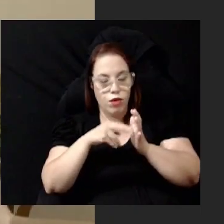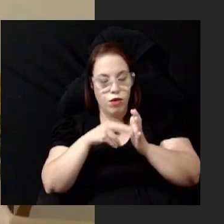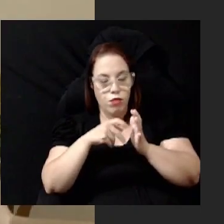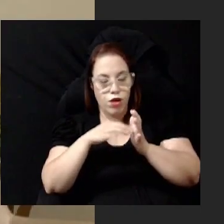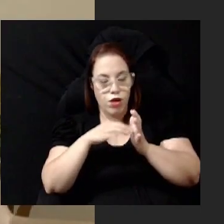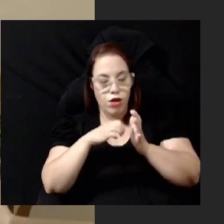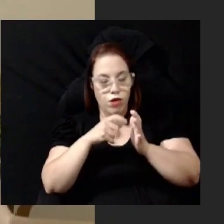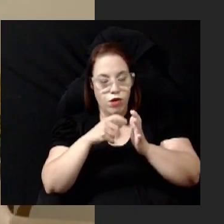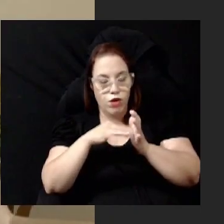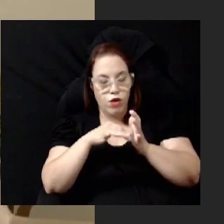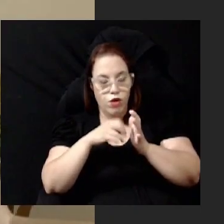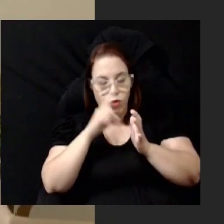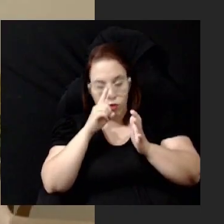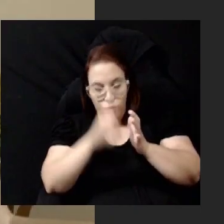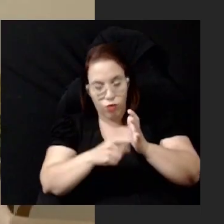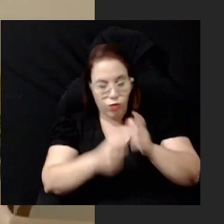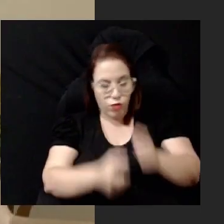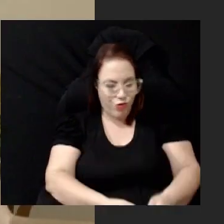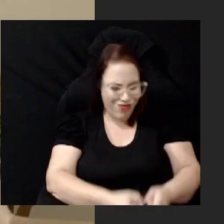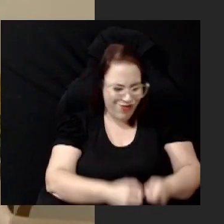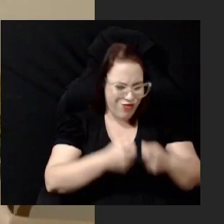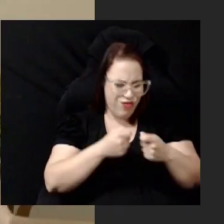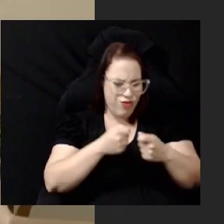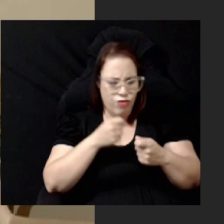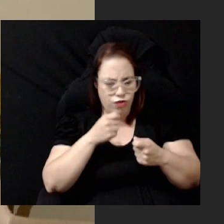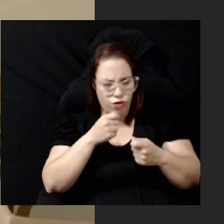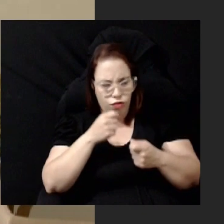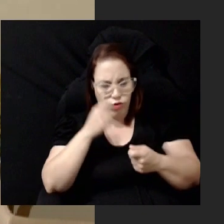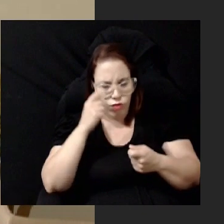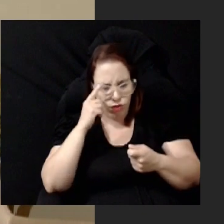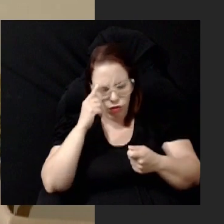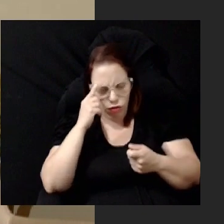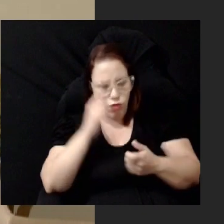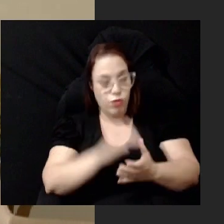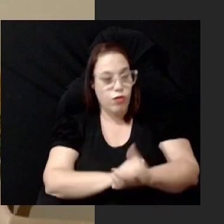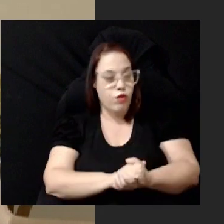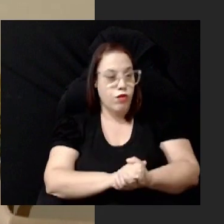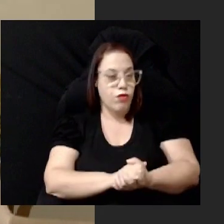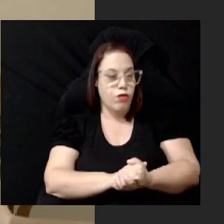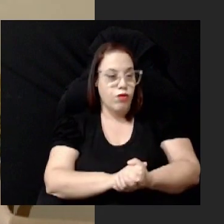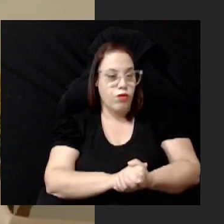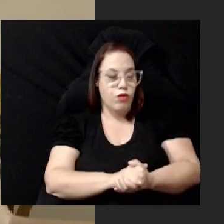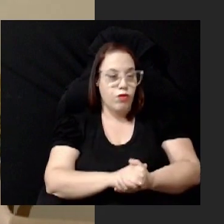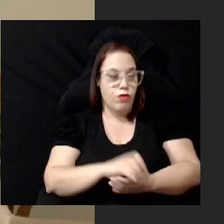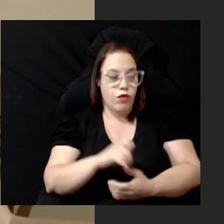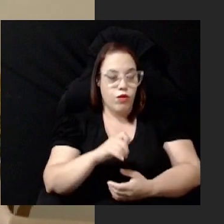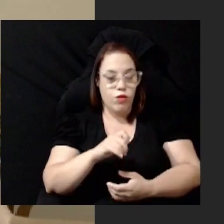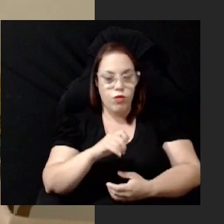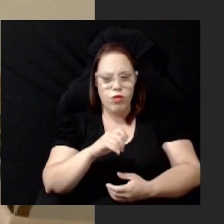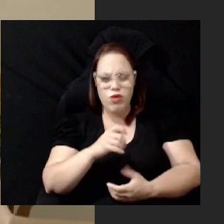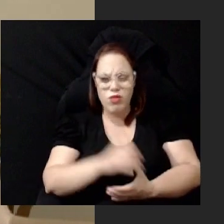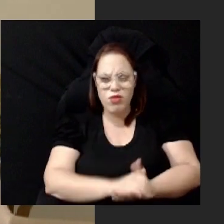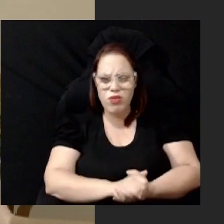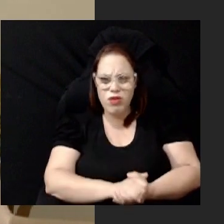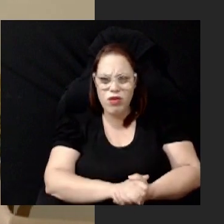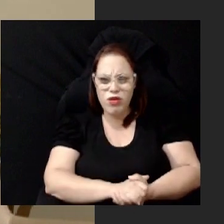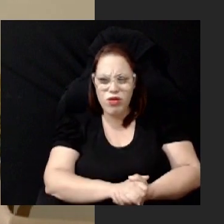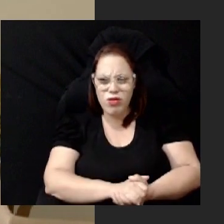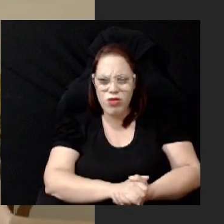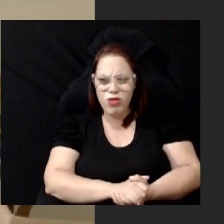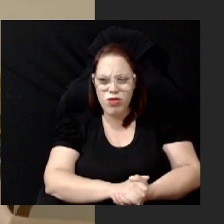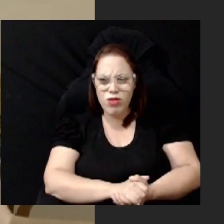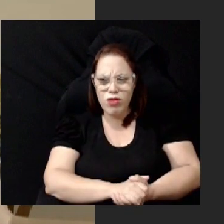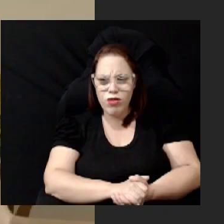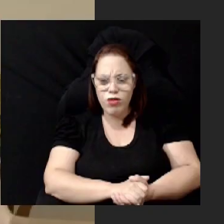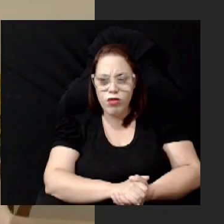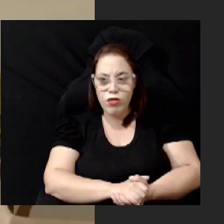invasivas. Se você tem o diagnóstico do tumor muito cedo, com nódulos muito pequenos,